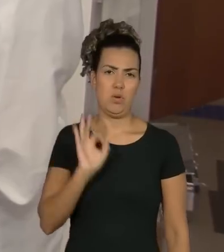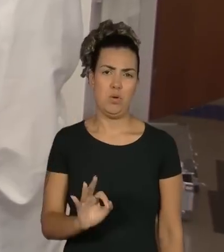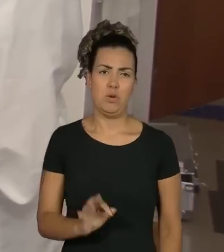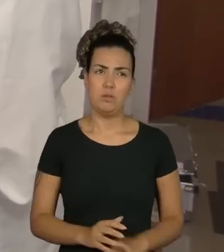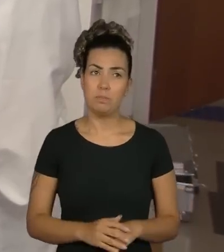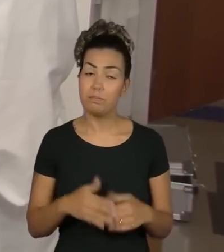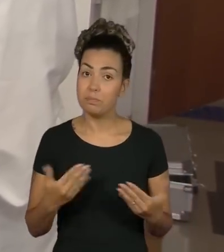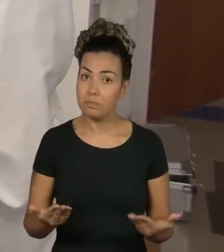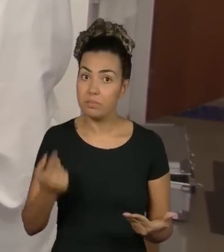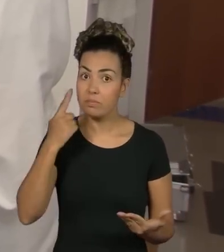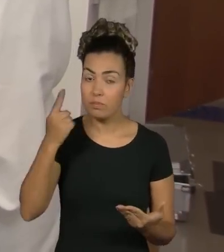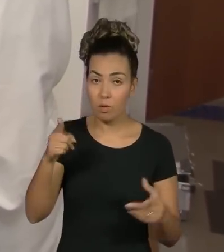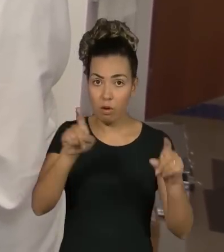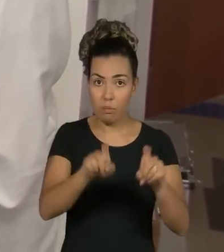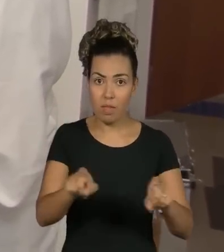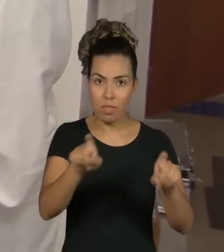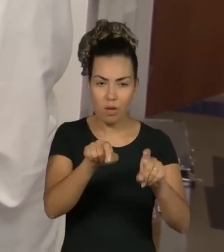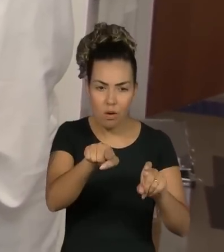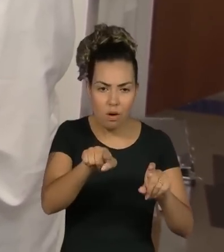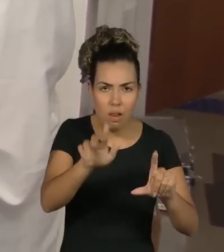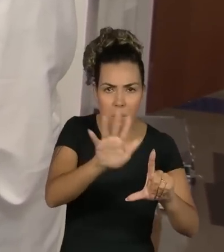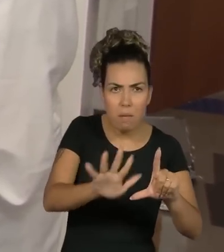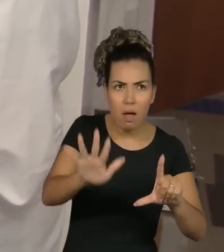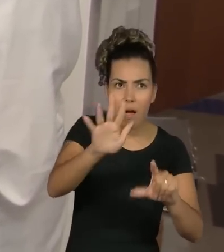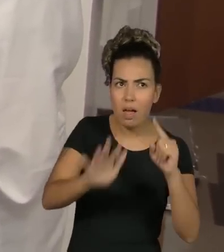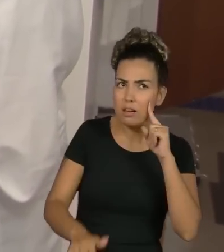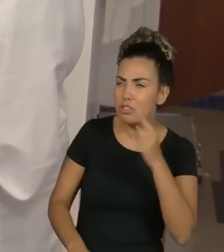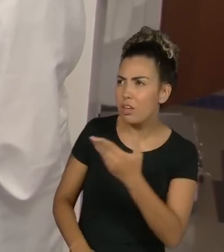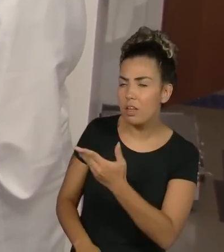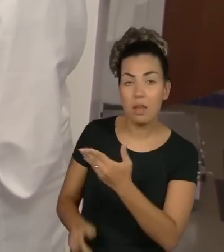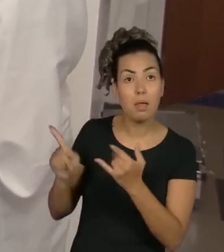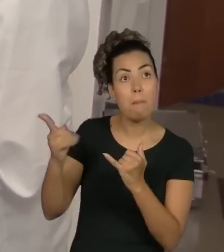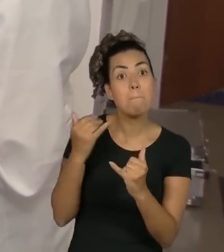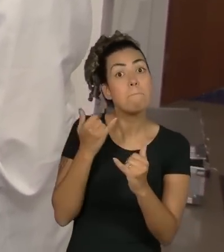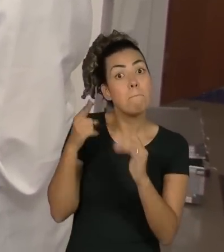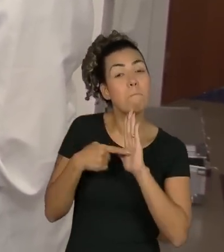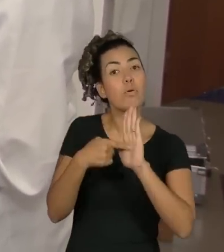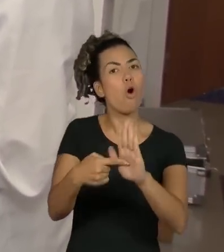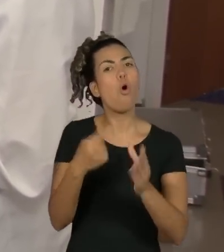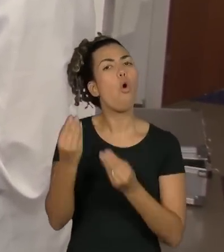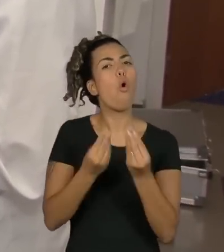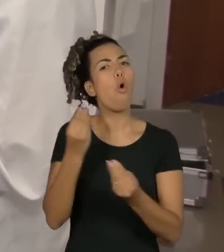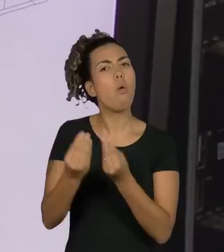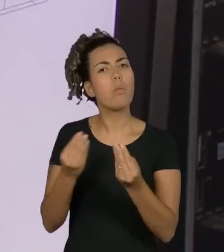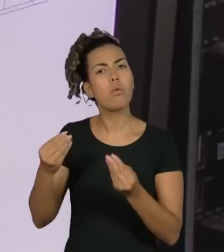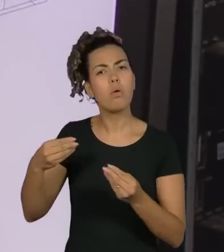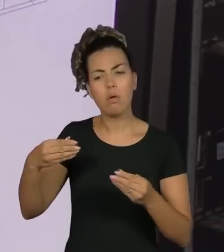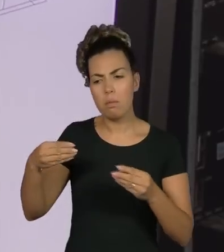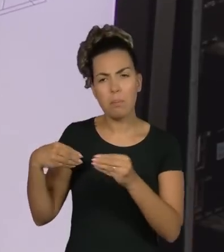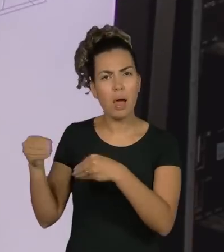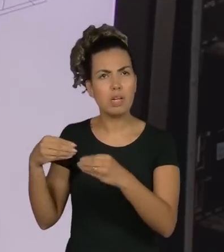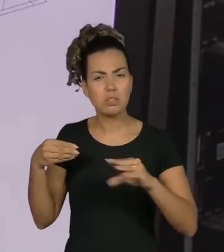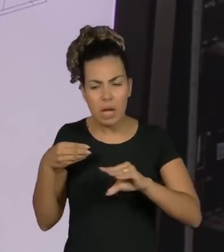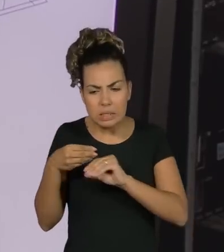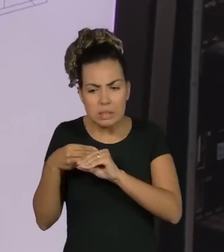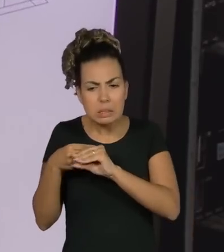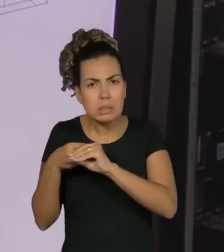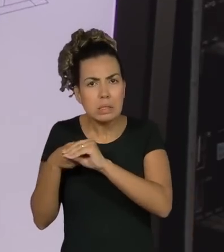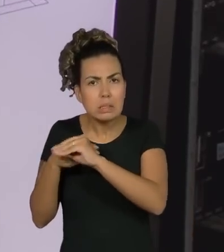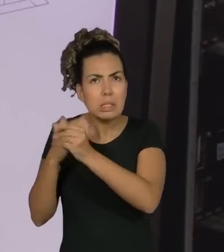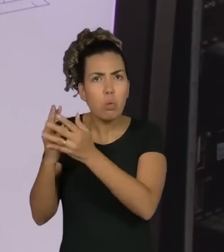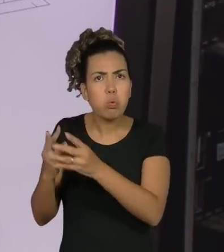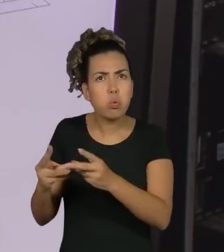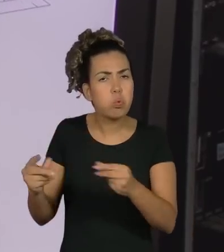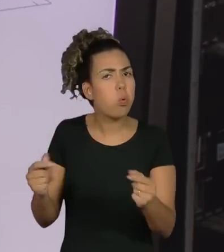Esta imagem no computador simula uma placa de plástico sendo degradada pelas bactérias. Os pesquisadores afirmam